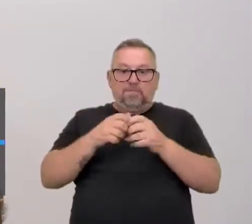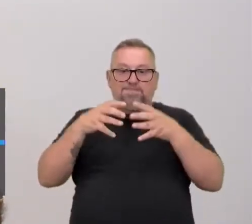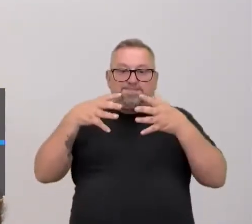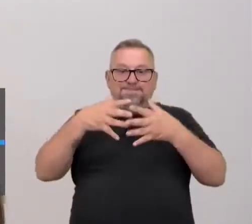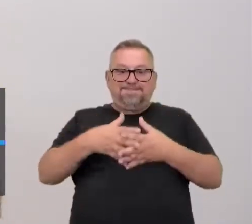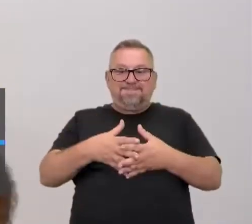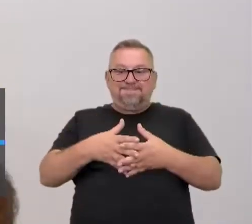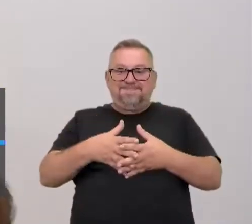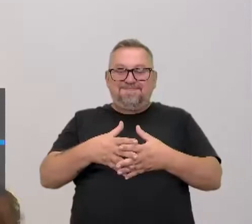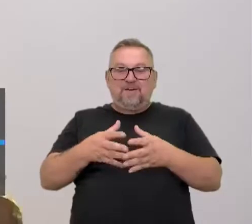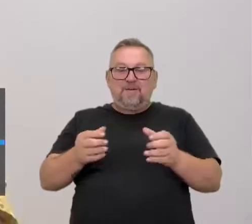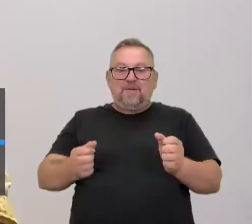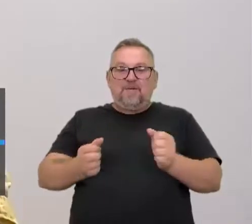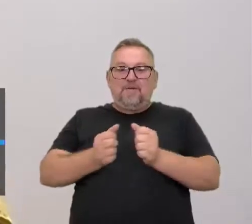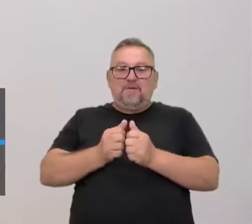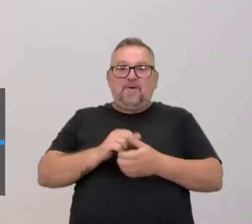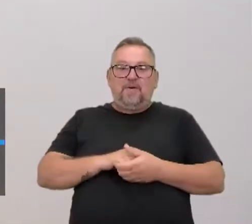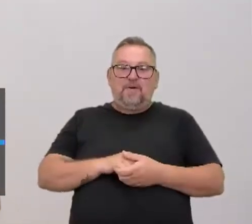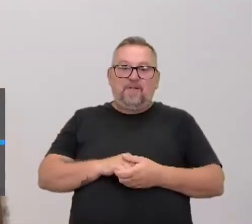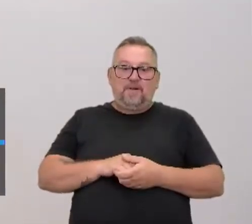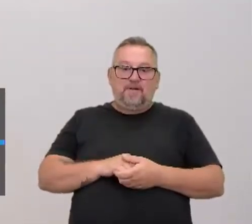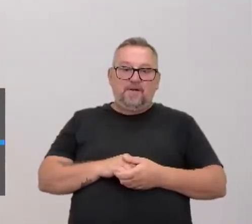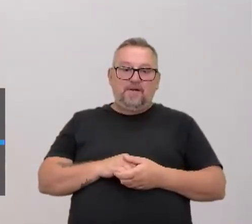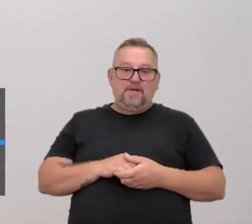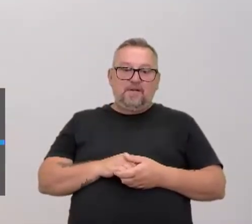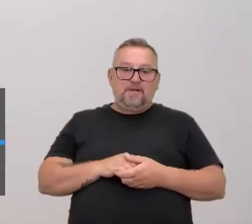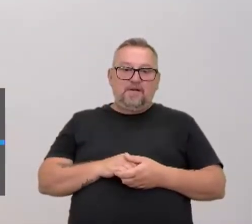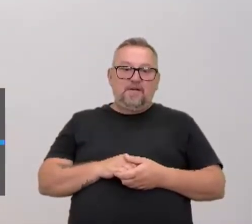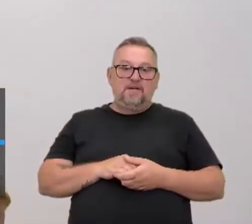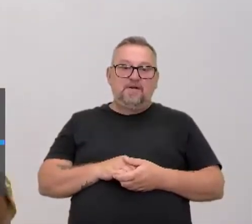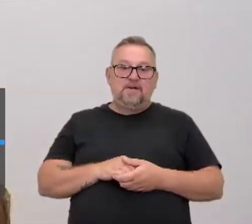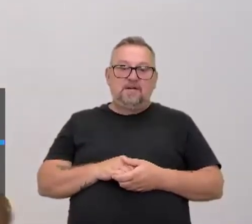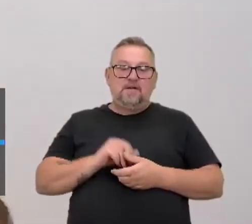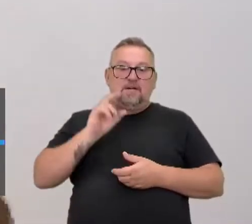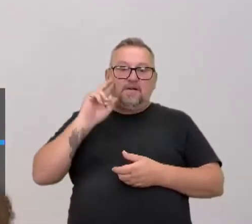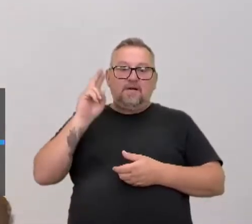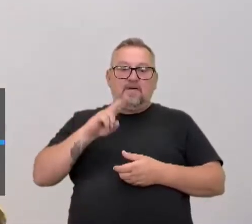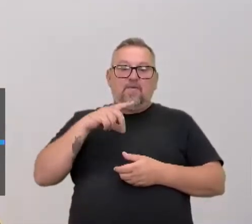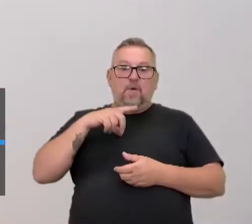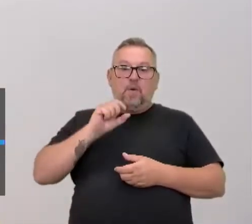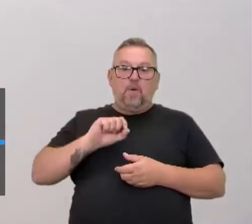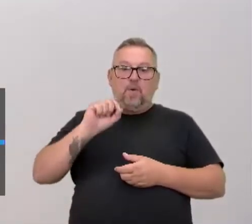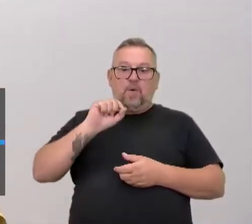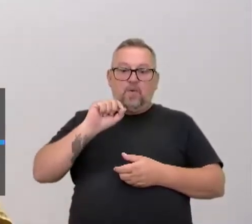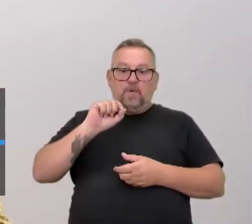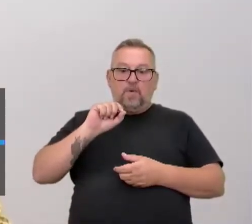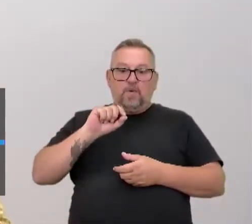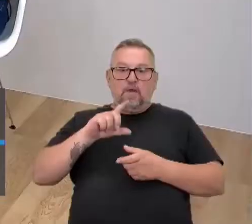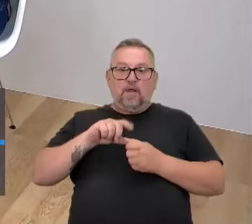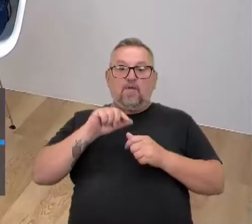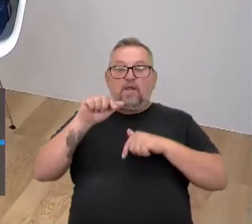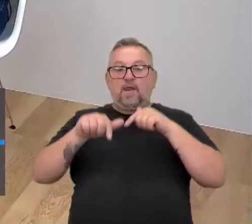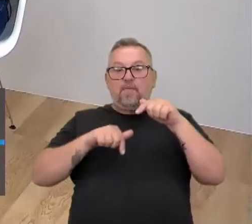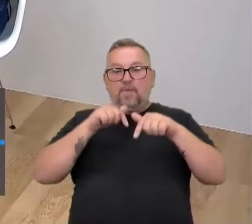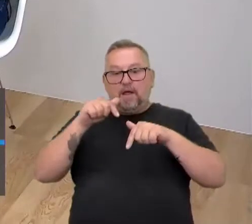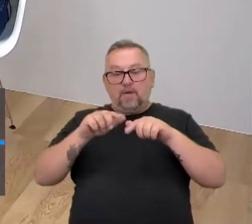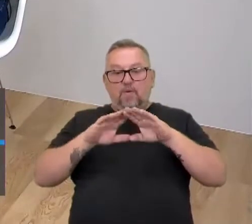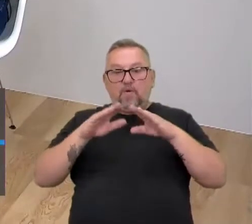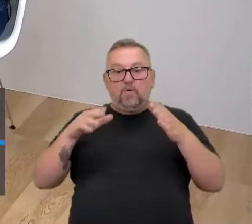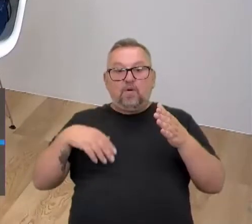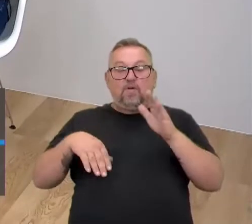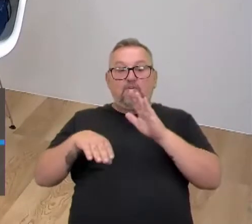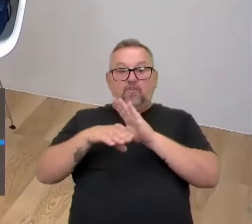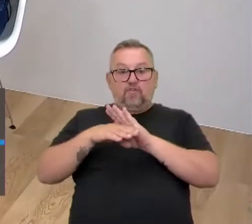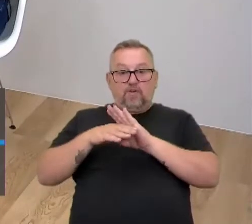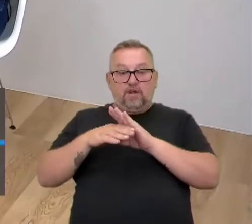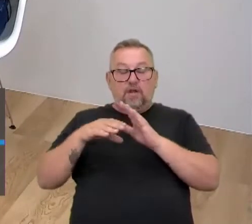confunde. E aqueles professores que estão nos acompanhando, que de repente são de humanas, a gente chama isso de corporações de ofício. Quando a gente chega no